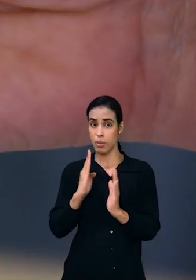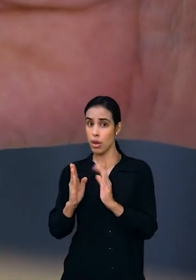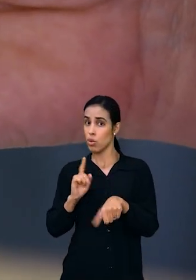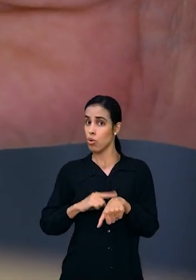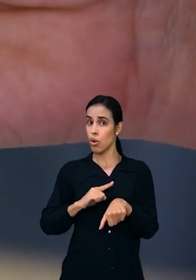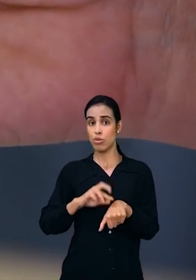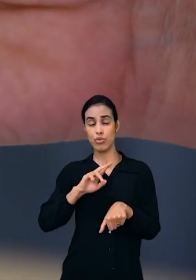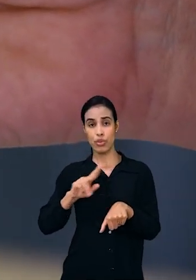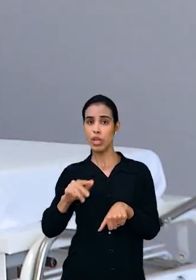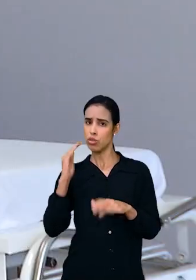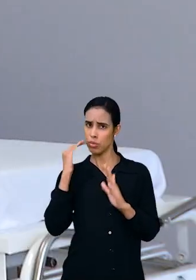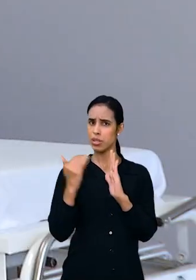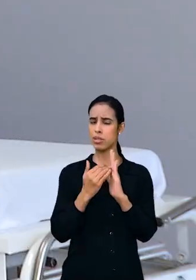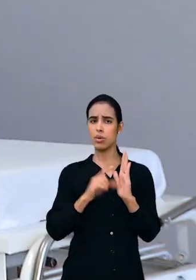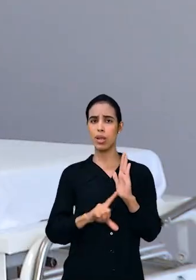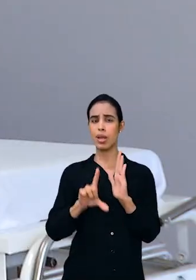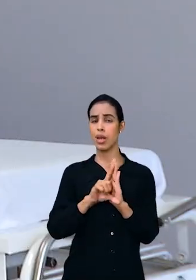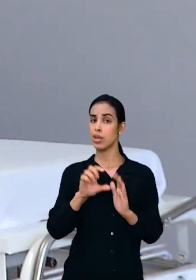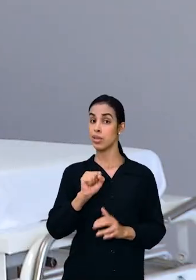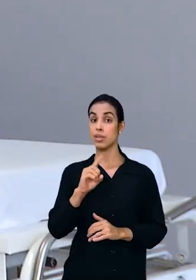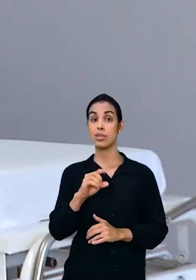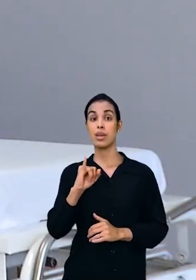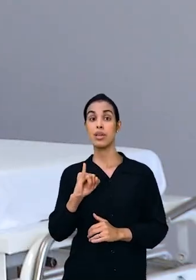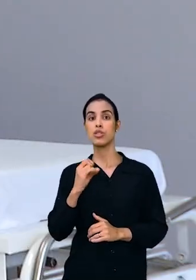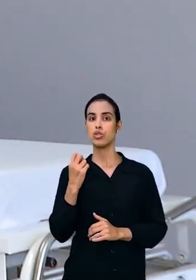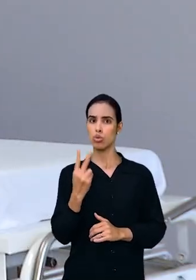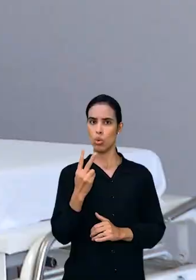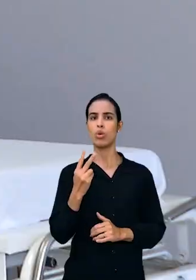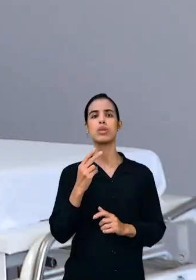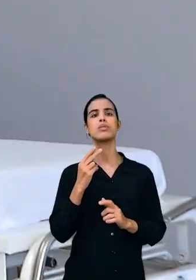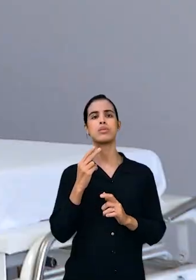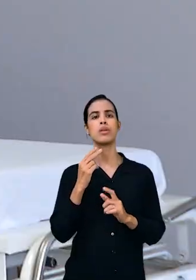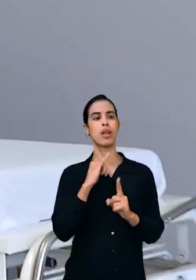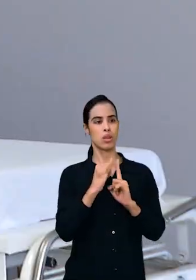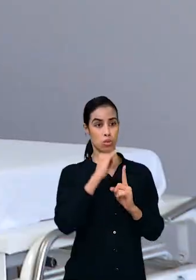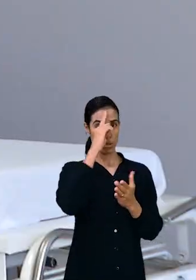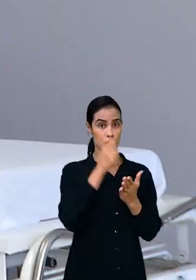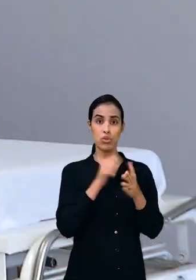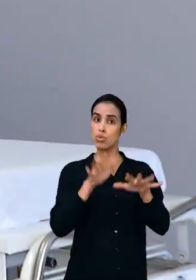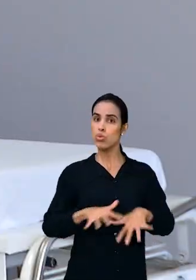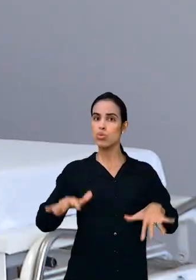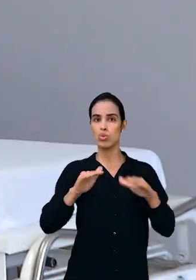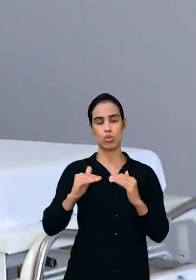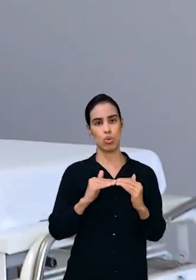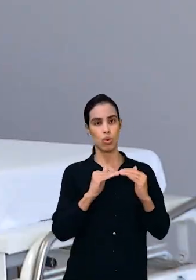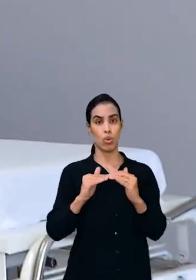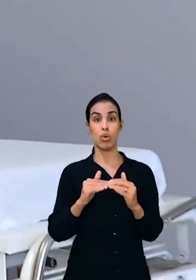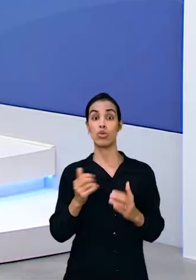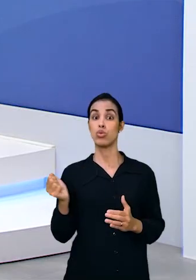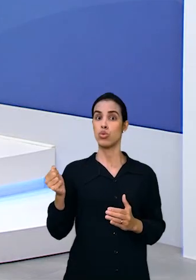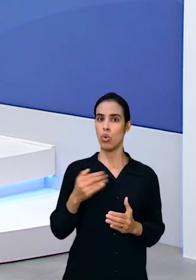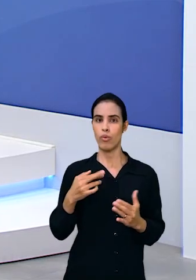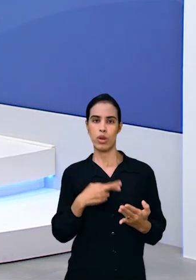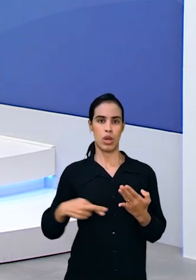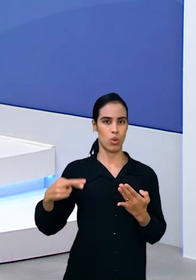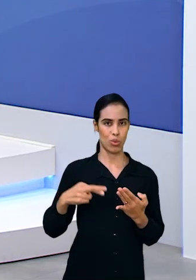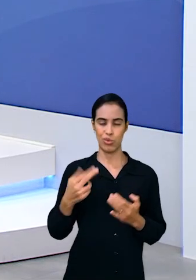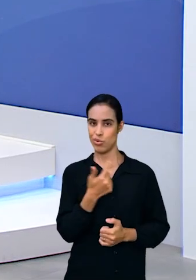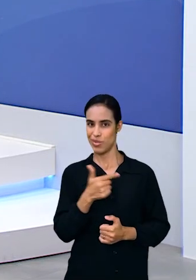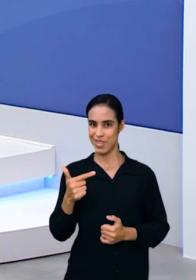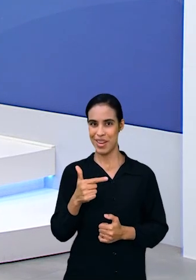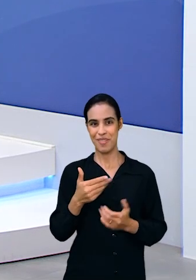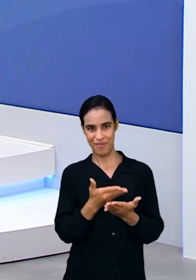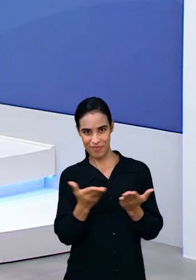foram cumpridas. Com isso, a SDI 2 manteve por unanimidade a reintegração da enfermeira. Não cabe